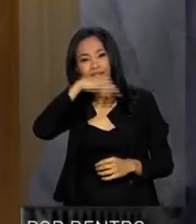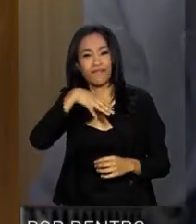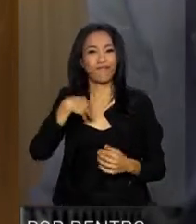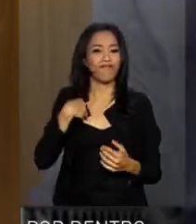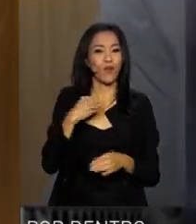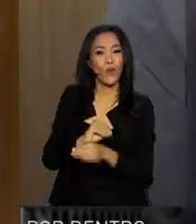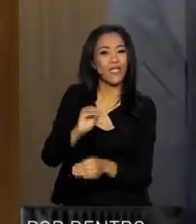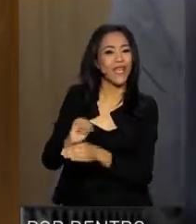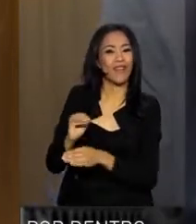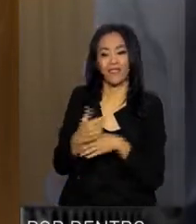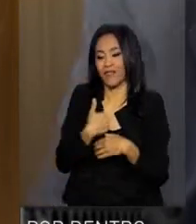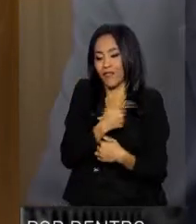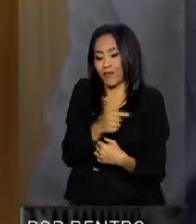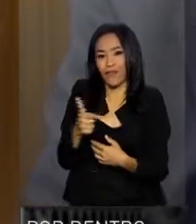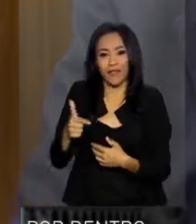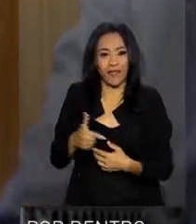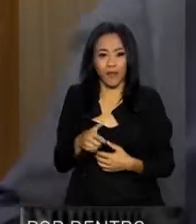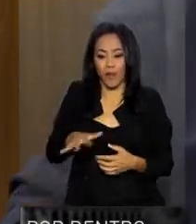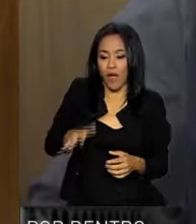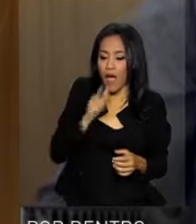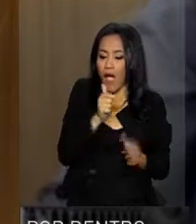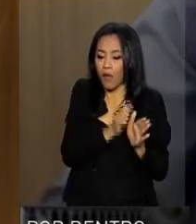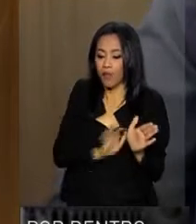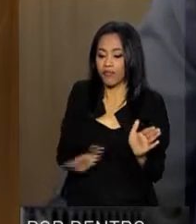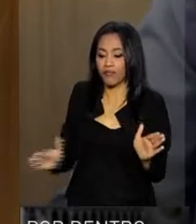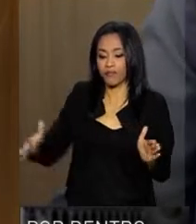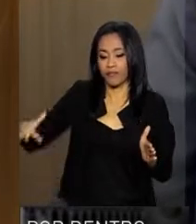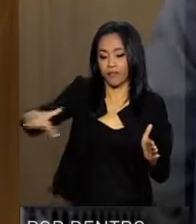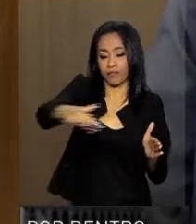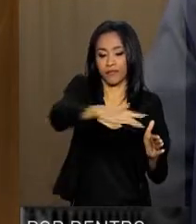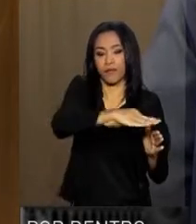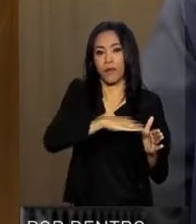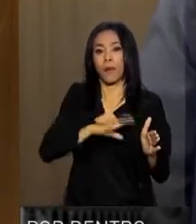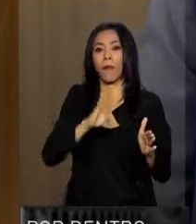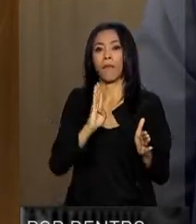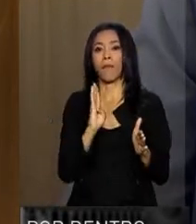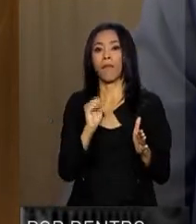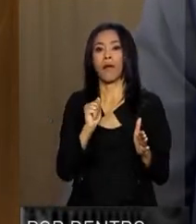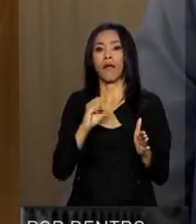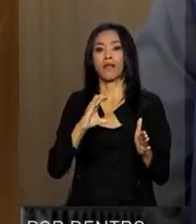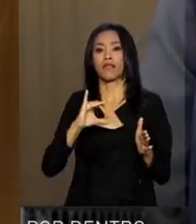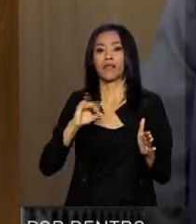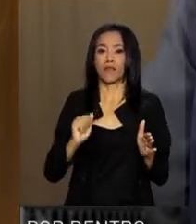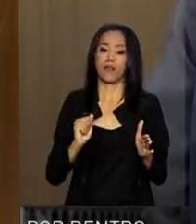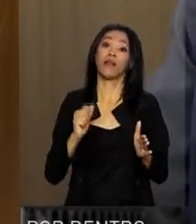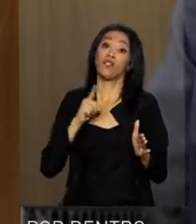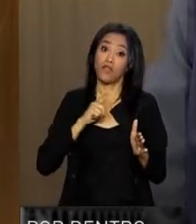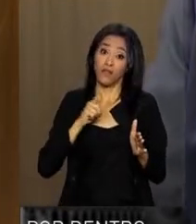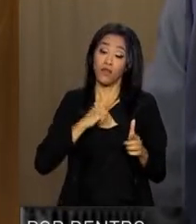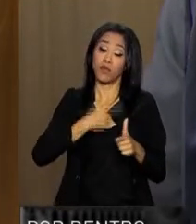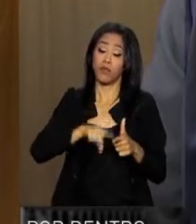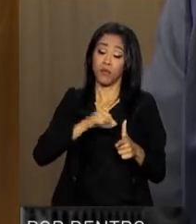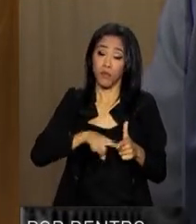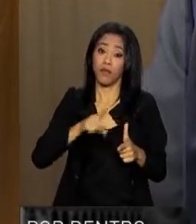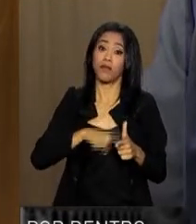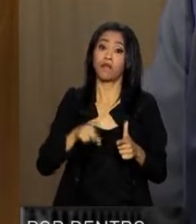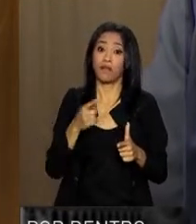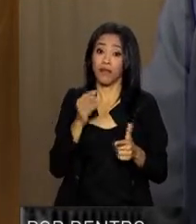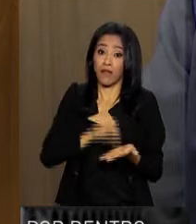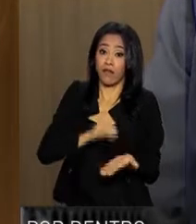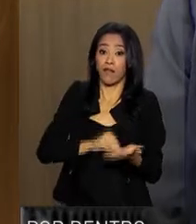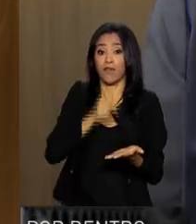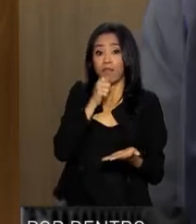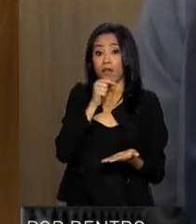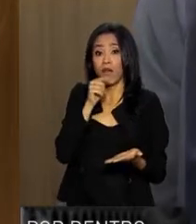bacias há pouco tempo atrás a quatro anos atrás nós tivemos a crise hídrica da região sudeste nesse caso